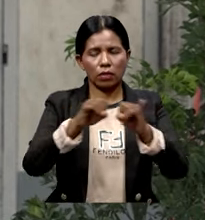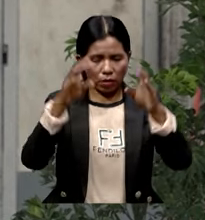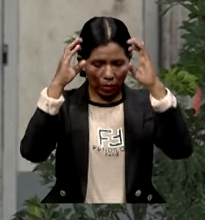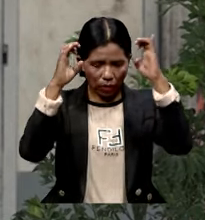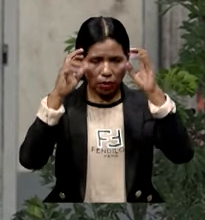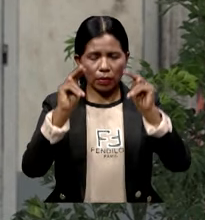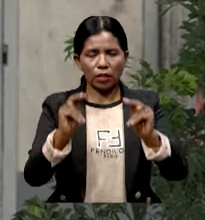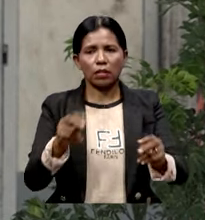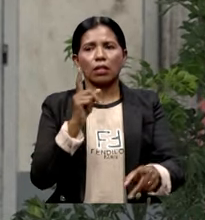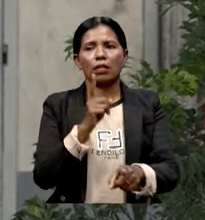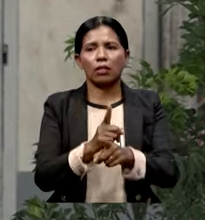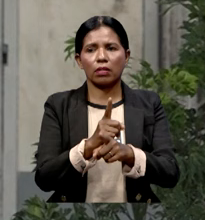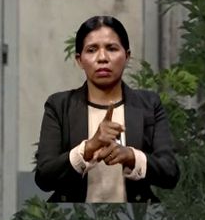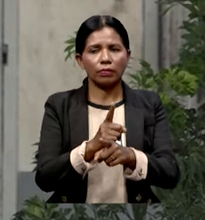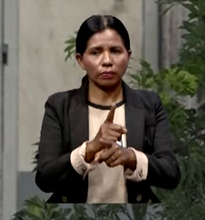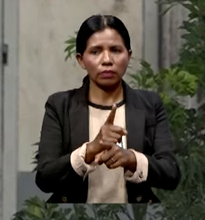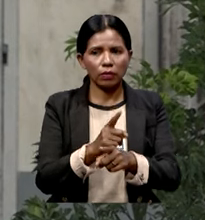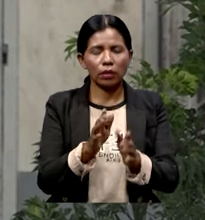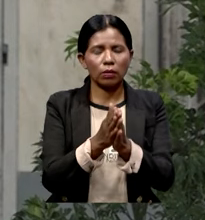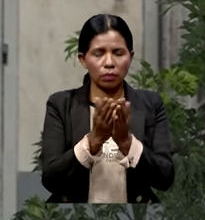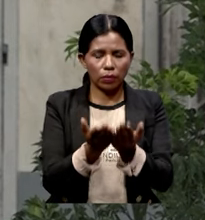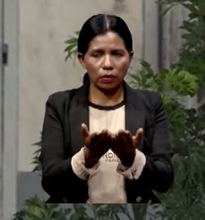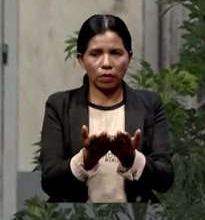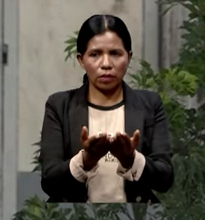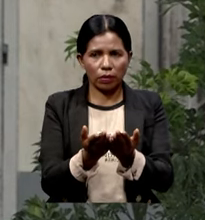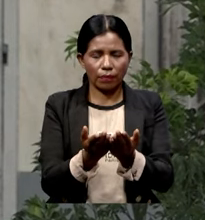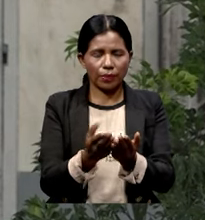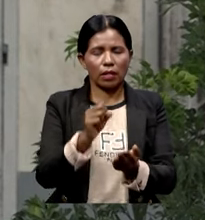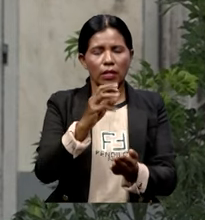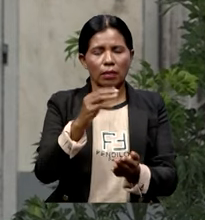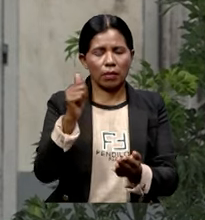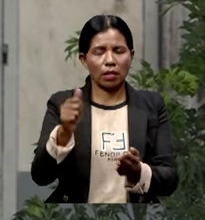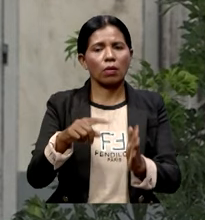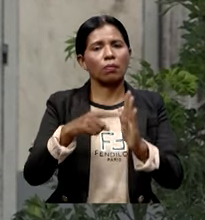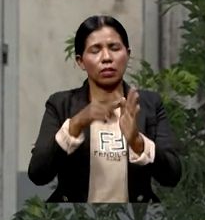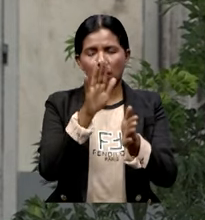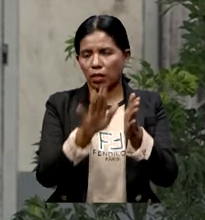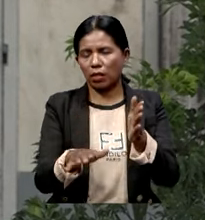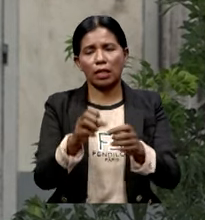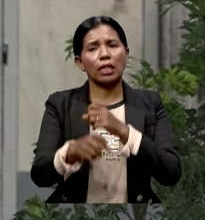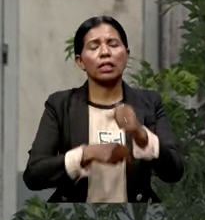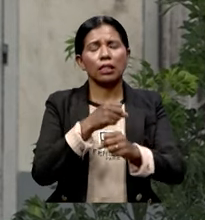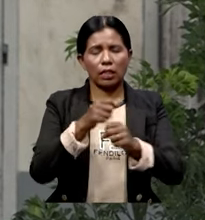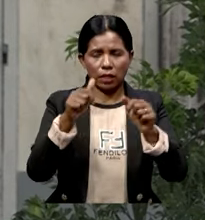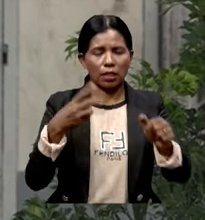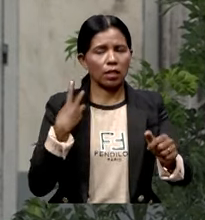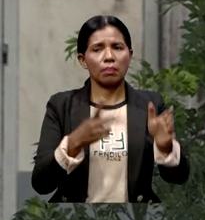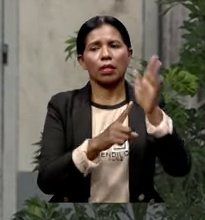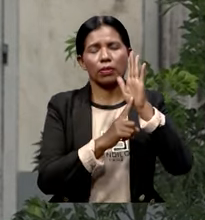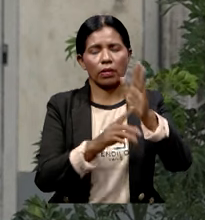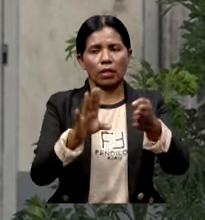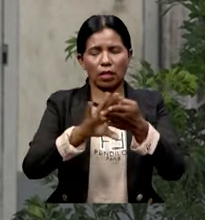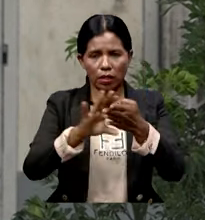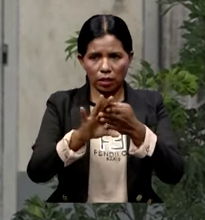precisa ter livro didático, mas começa menos. Tinham, e dané, a mi hato na carta